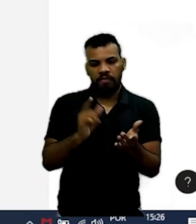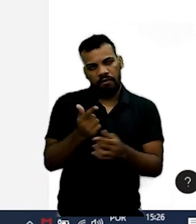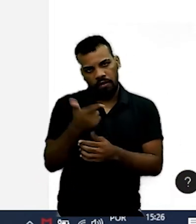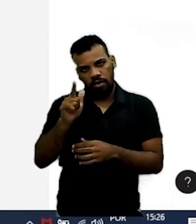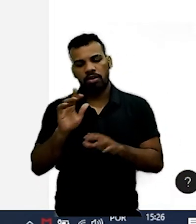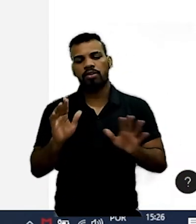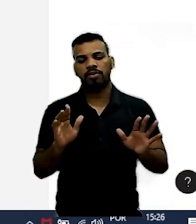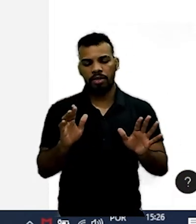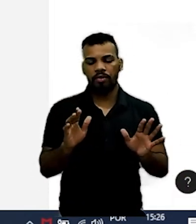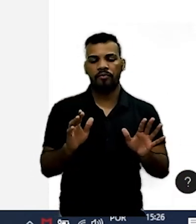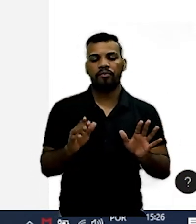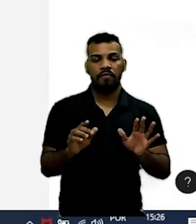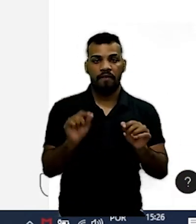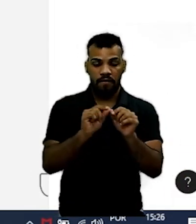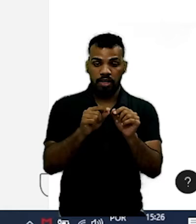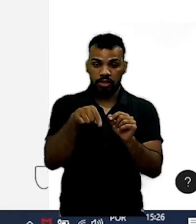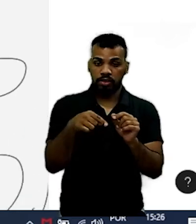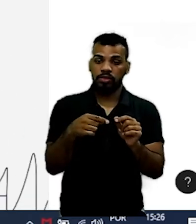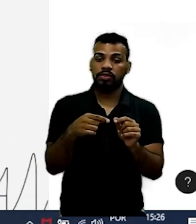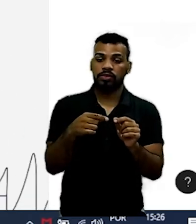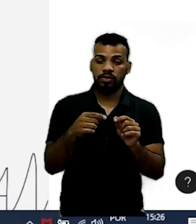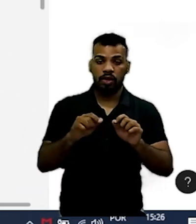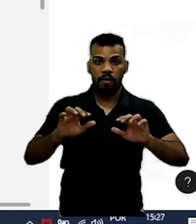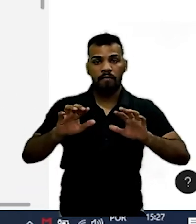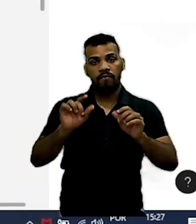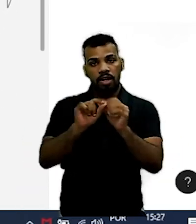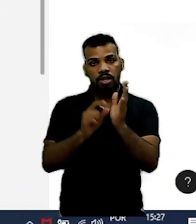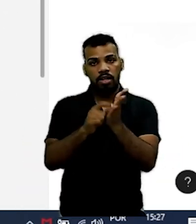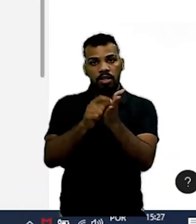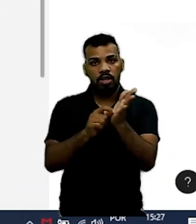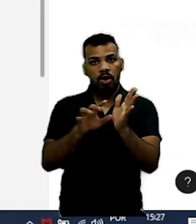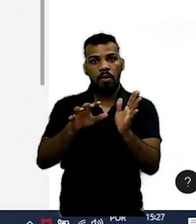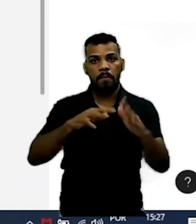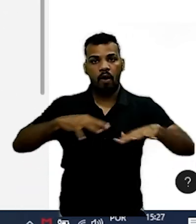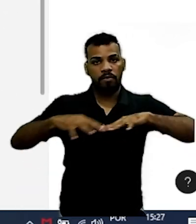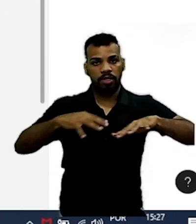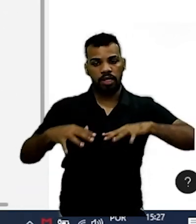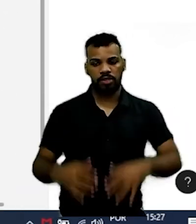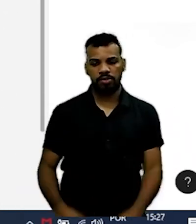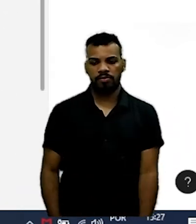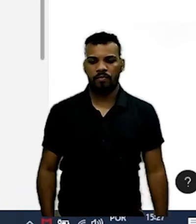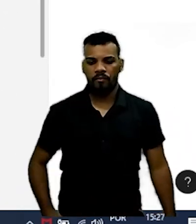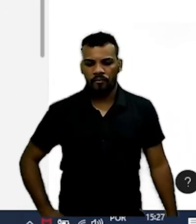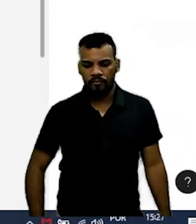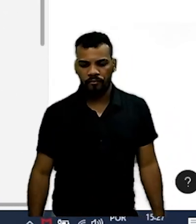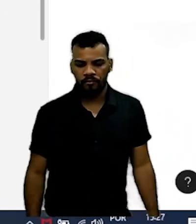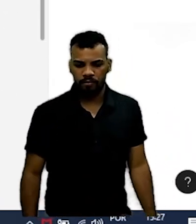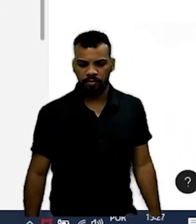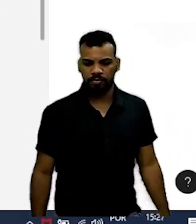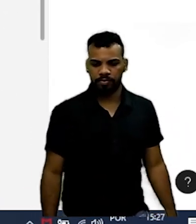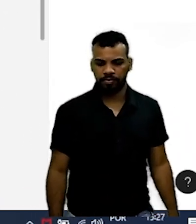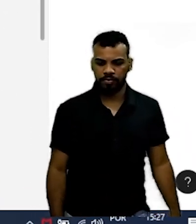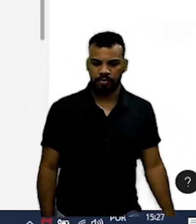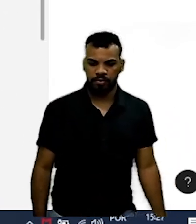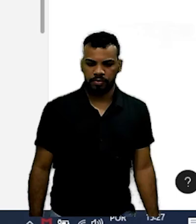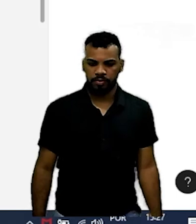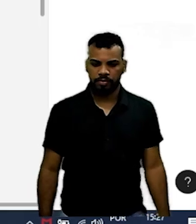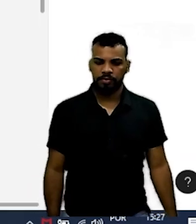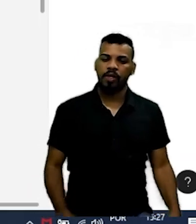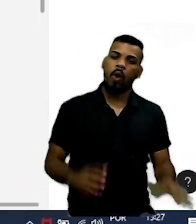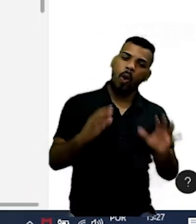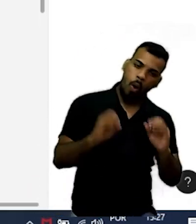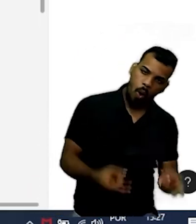aqui na mãozinha, para você se movimentar pela sua área de trabalho livremente. Ou então você